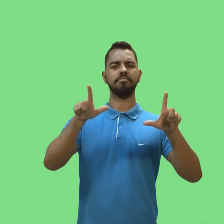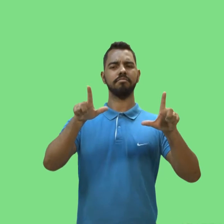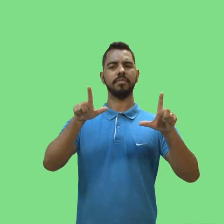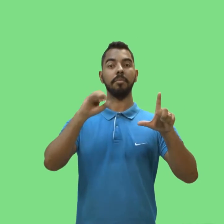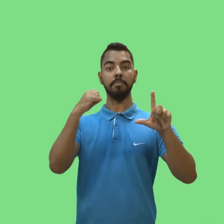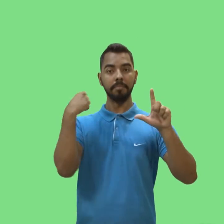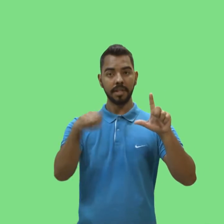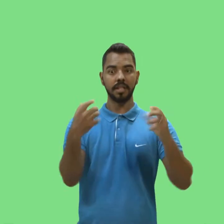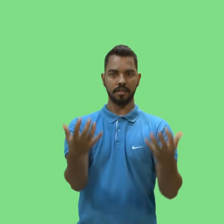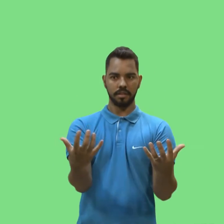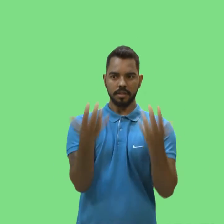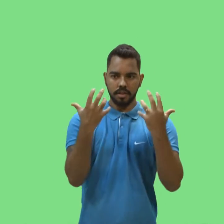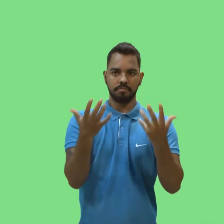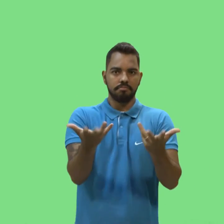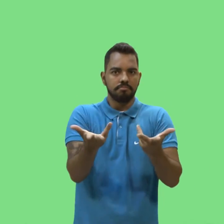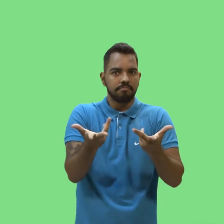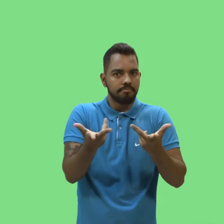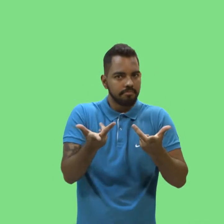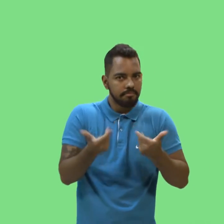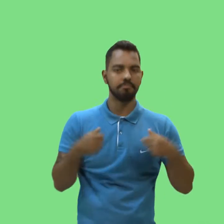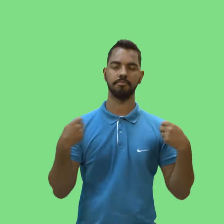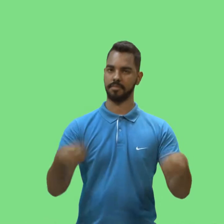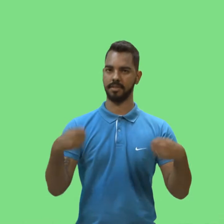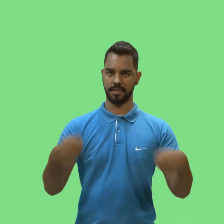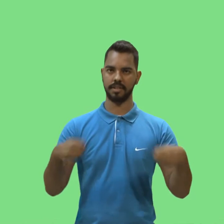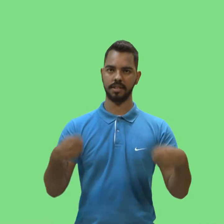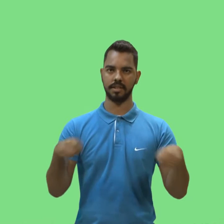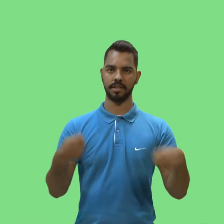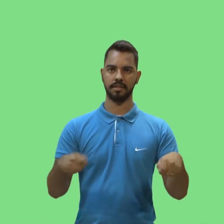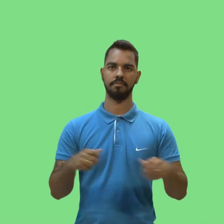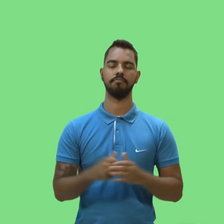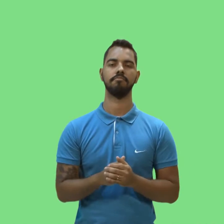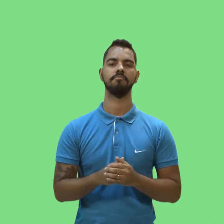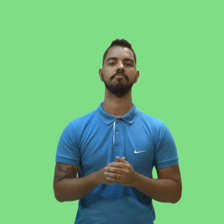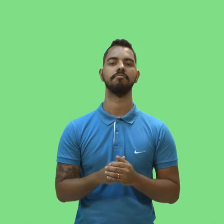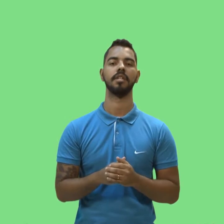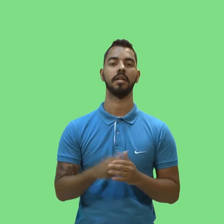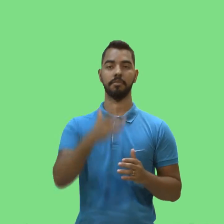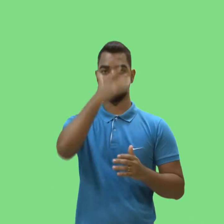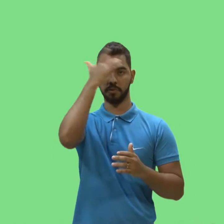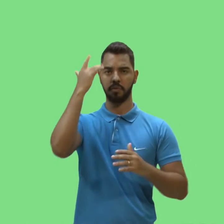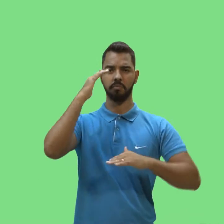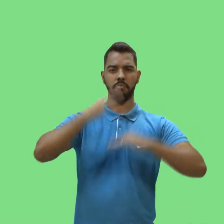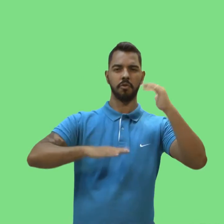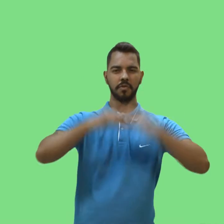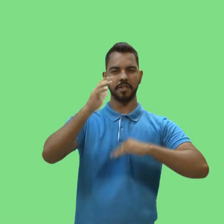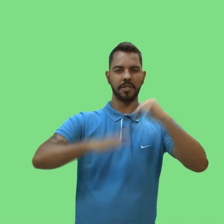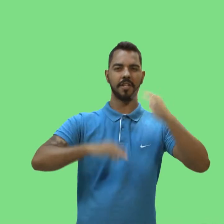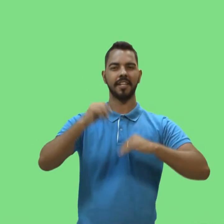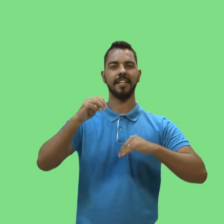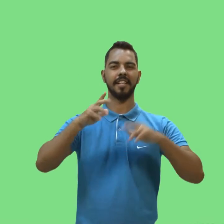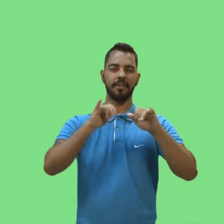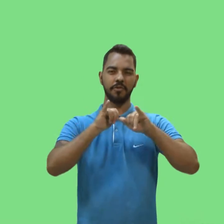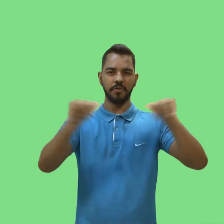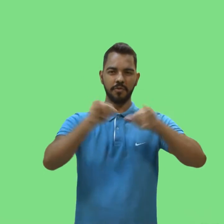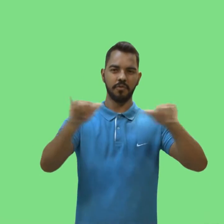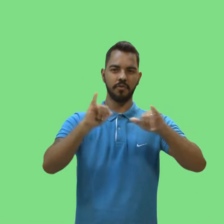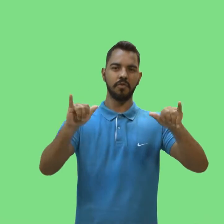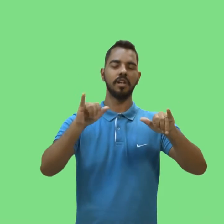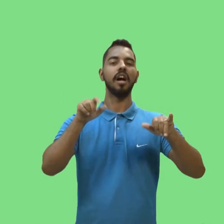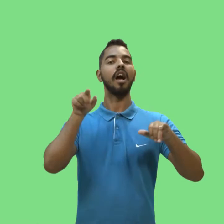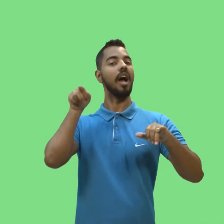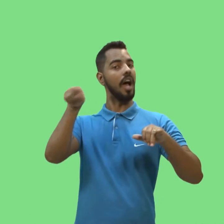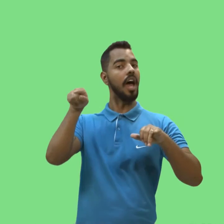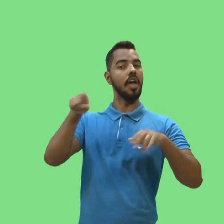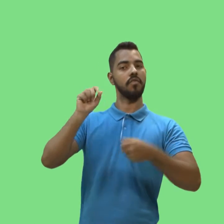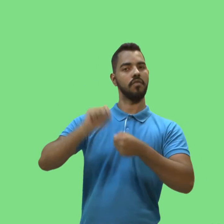marketing. Porém, não são raras as vezes em que nos deparamos com materiais que demonstram a devida preocupação na elaboração